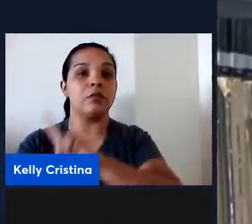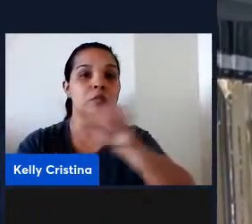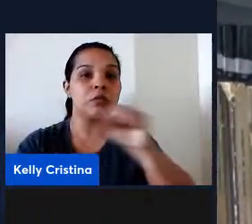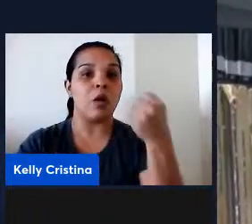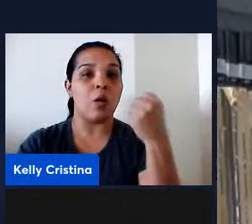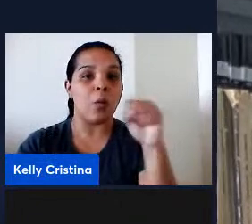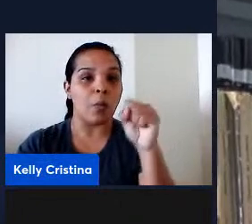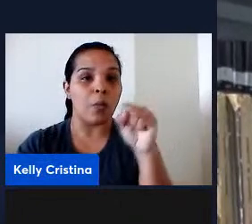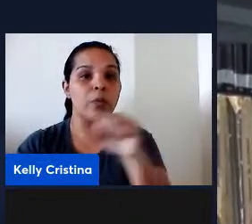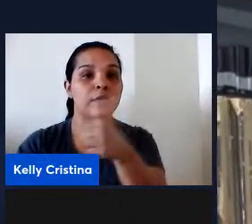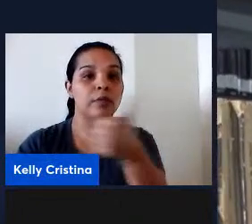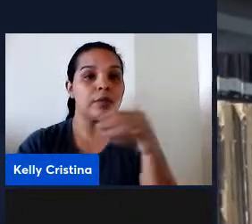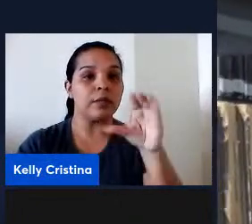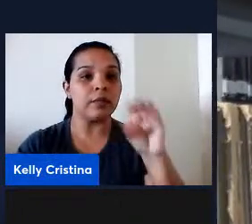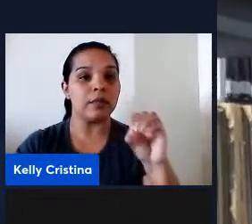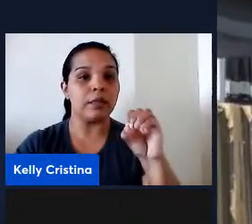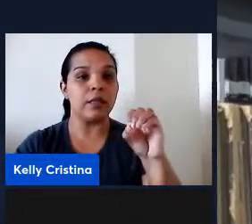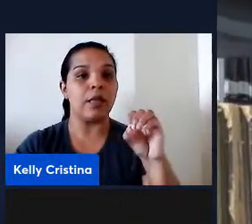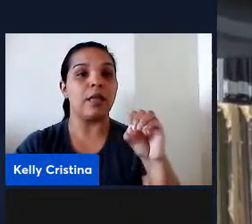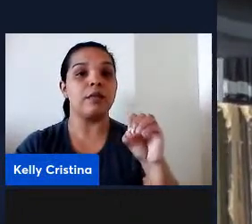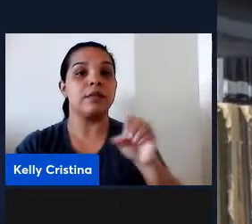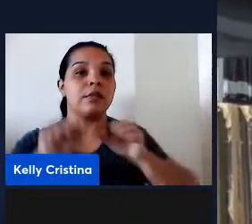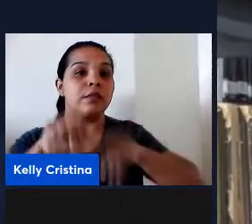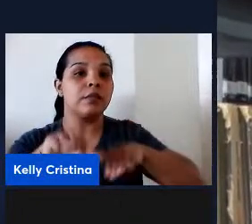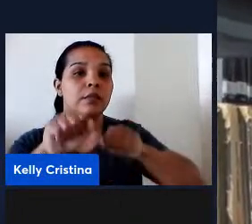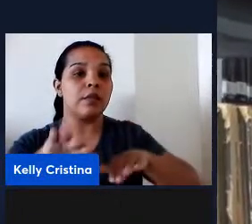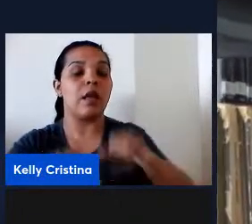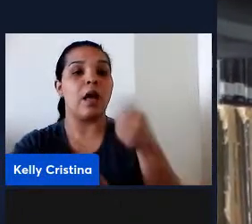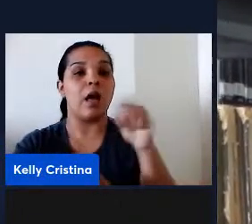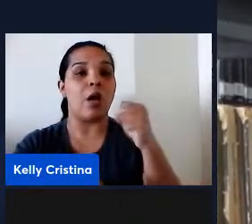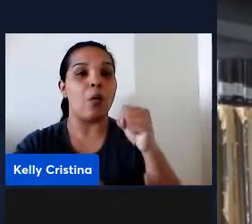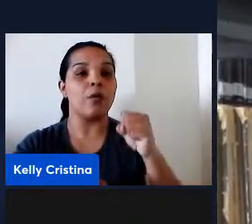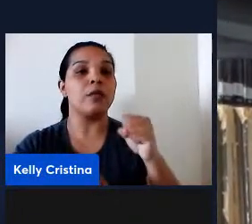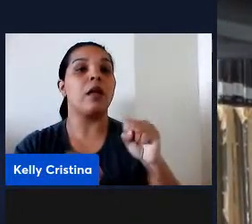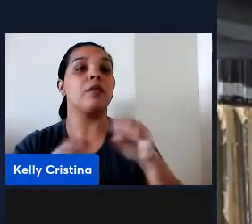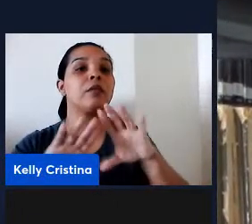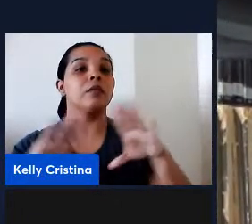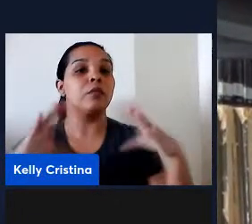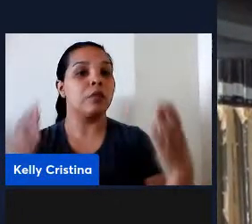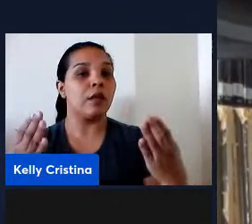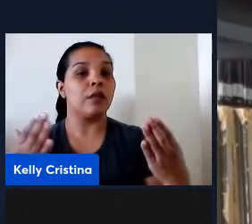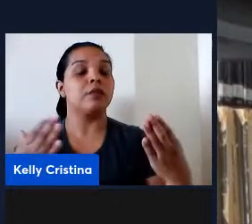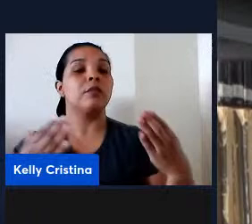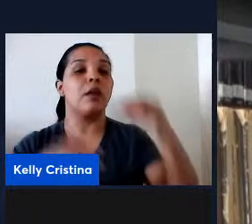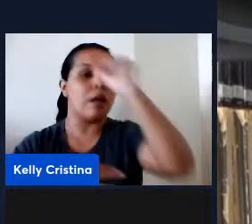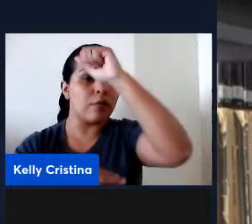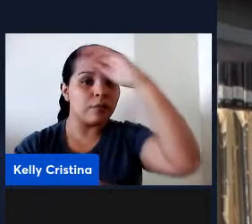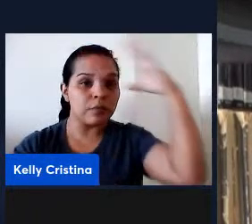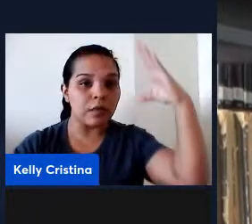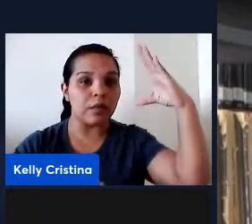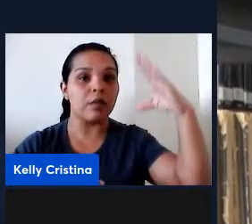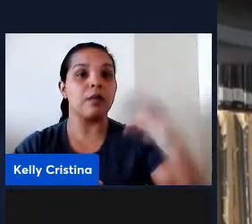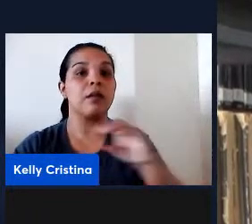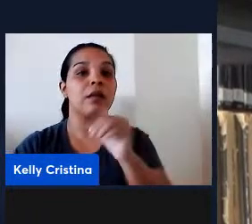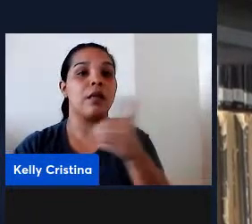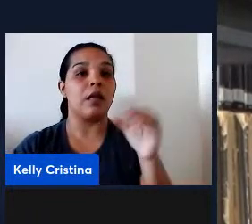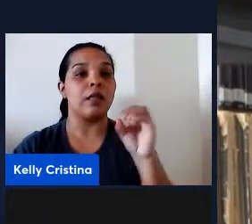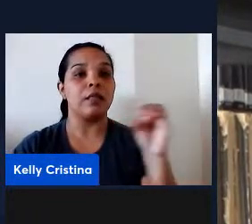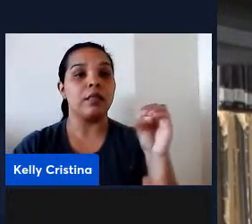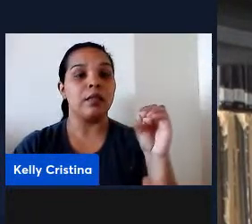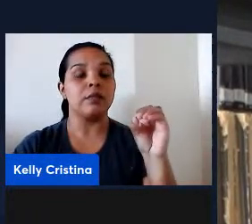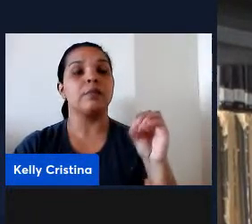e 10 de setembro a 8ª Jornada Internacional de Alfabetização, a 10ª Jornada Nacional